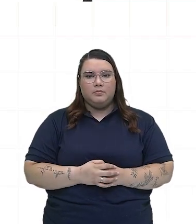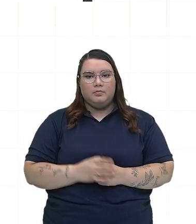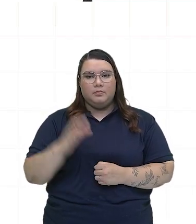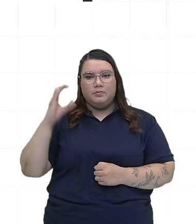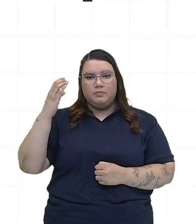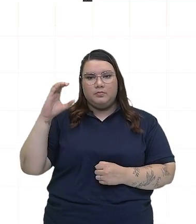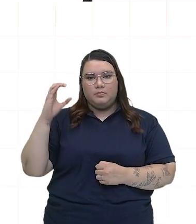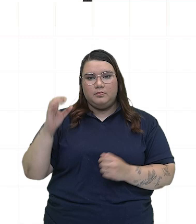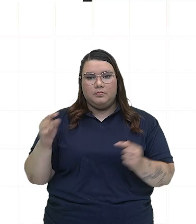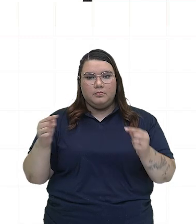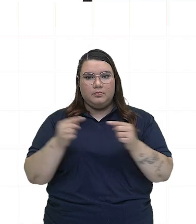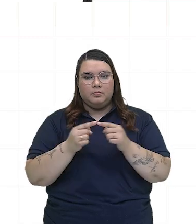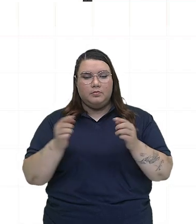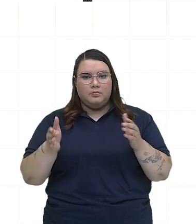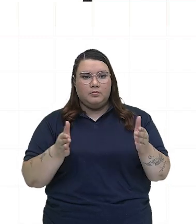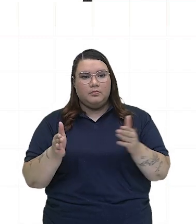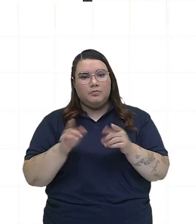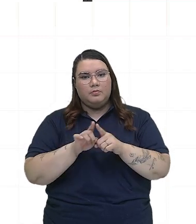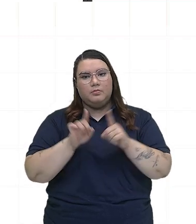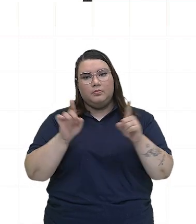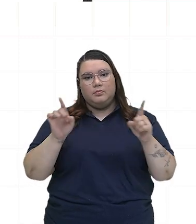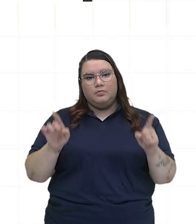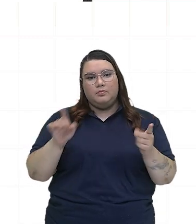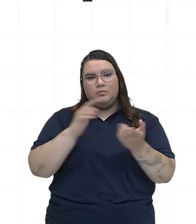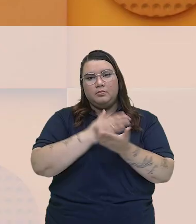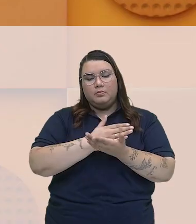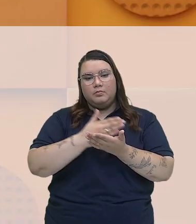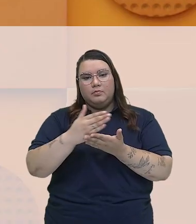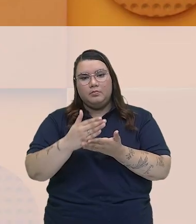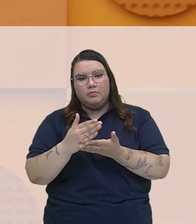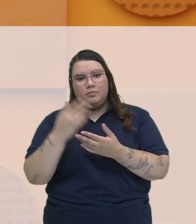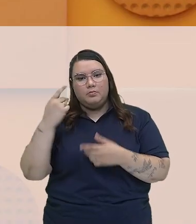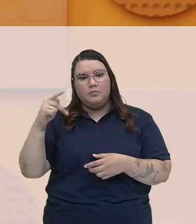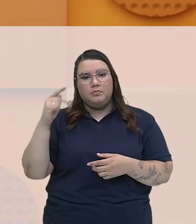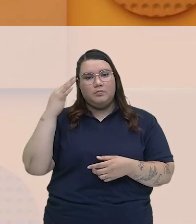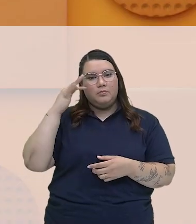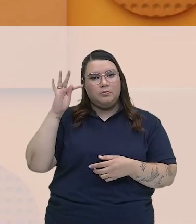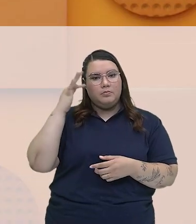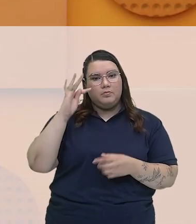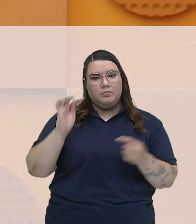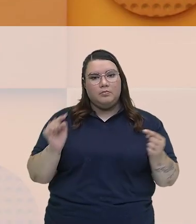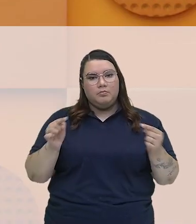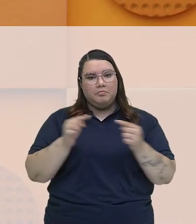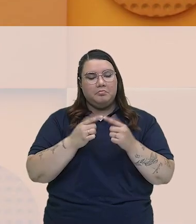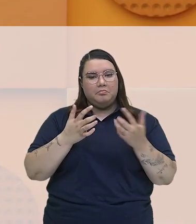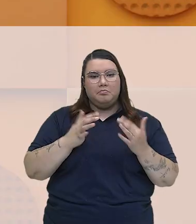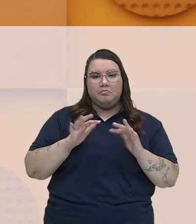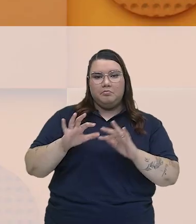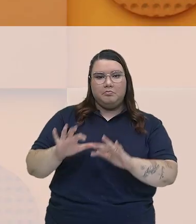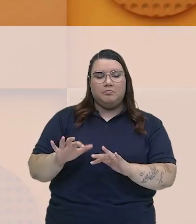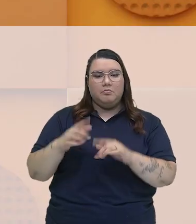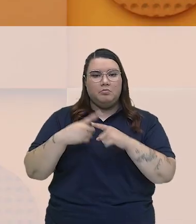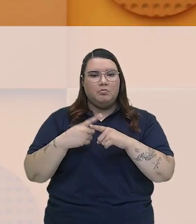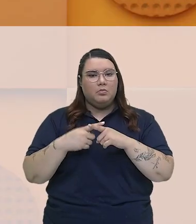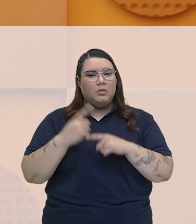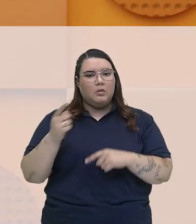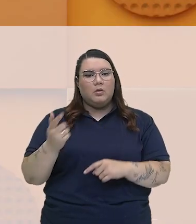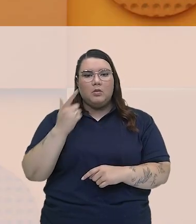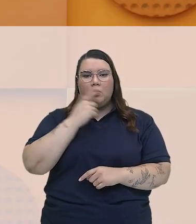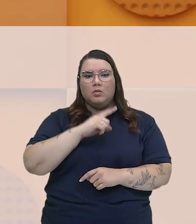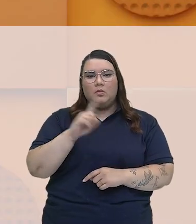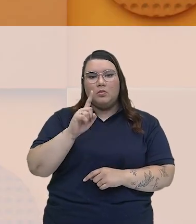a ciência naquele momento, mas inicialmente a sua teoria ela foi rejeitada porque ele não